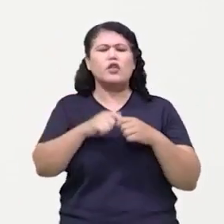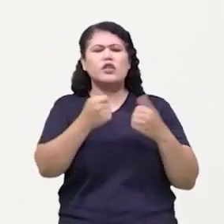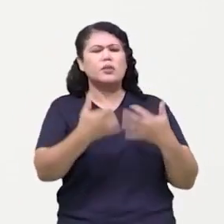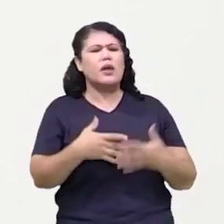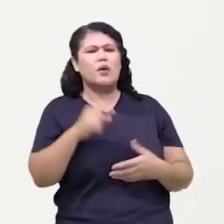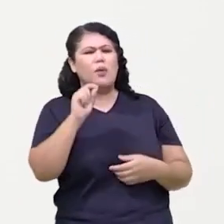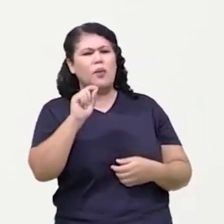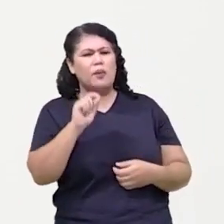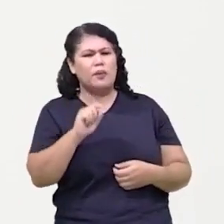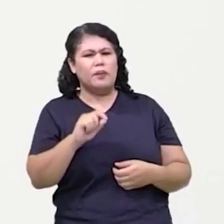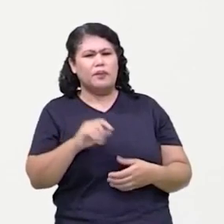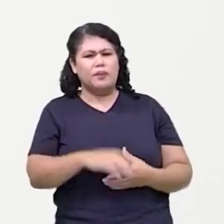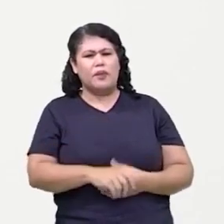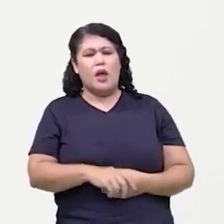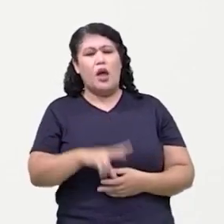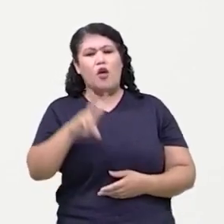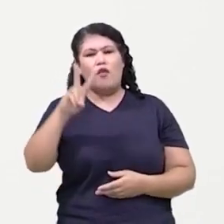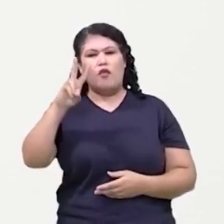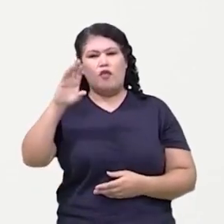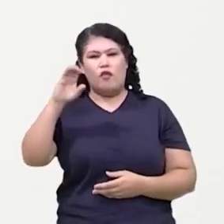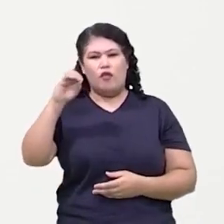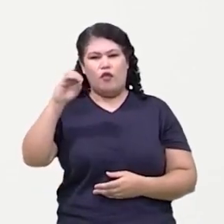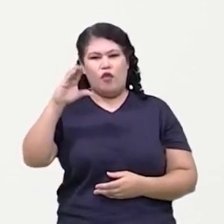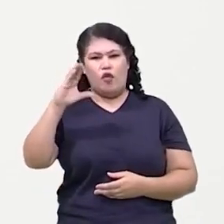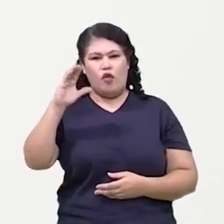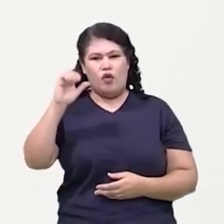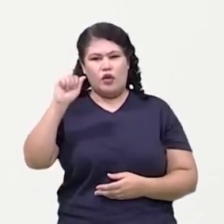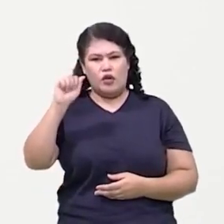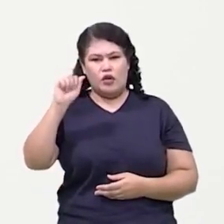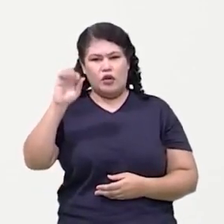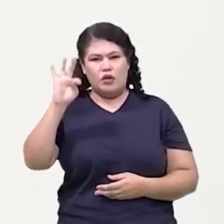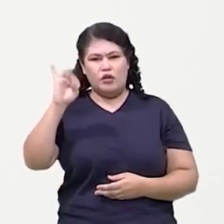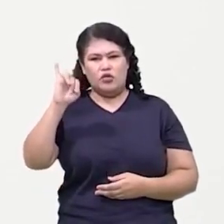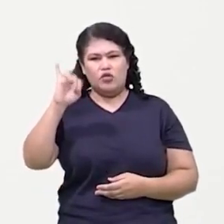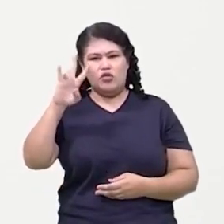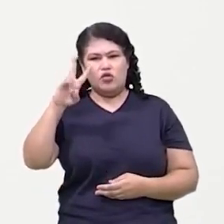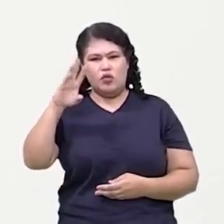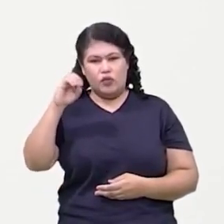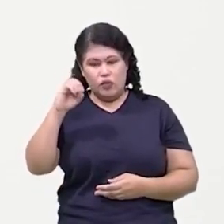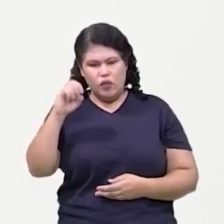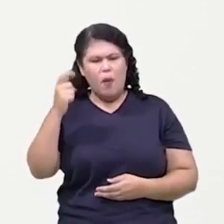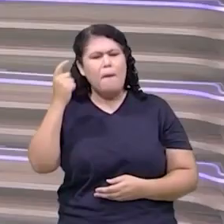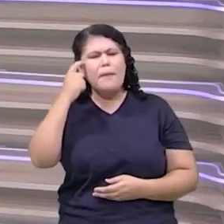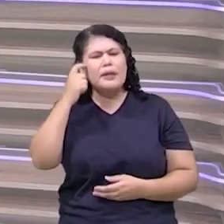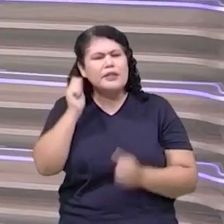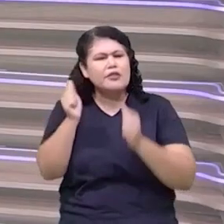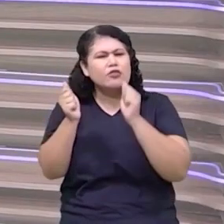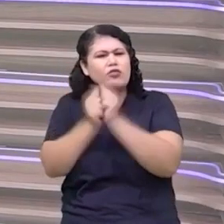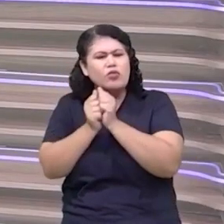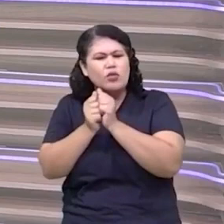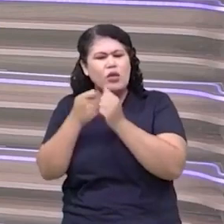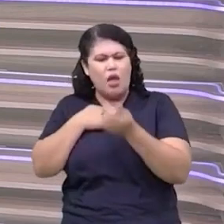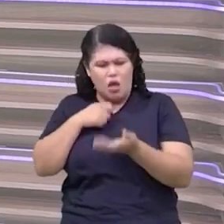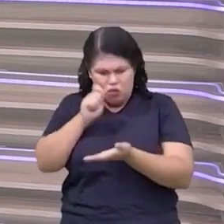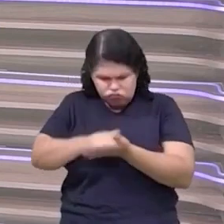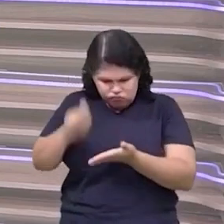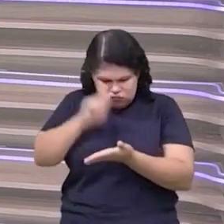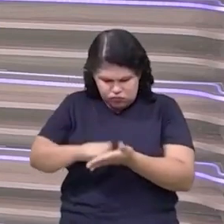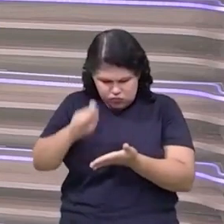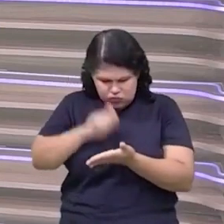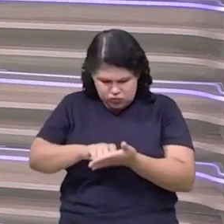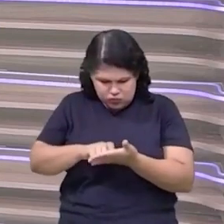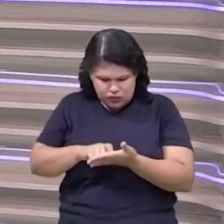Qual é essa função, professora? É do vocativo. Aí vamos pensar. Pensa comigo. Eu escrevo um bilhete,